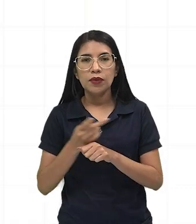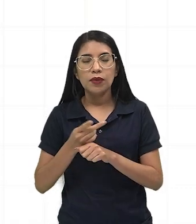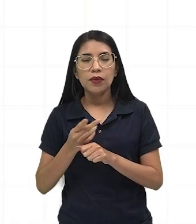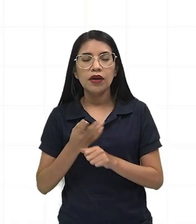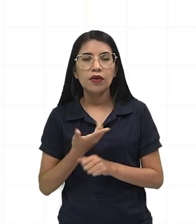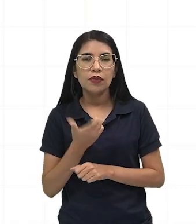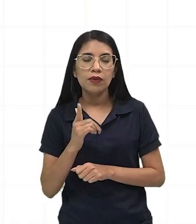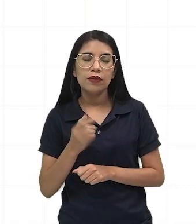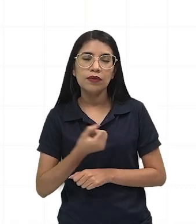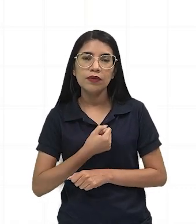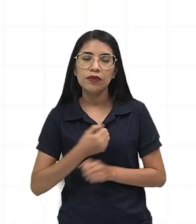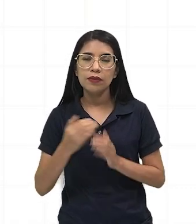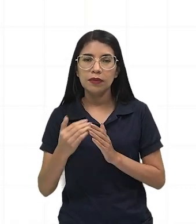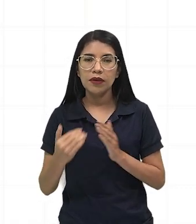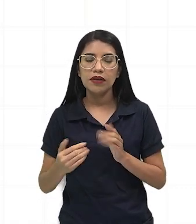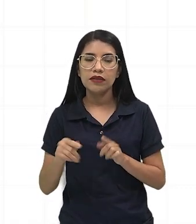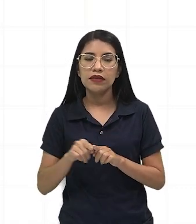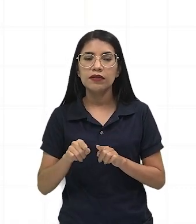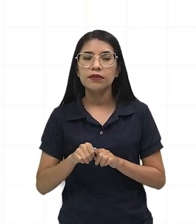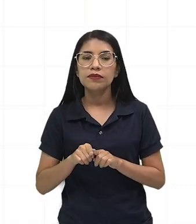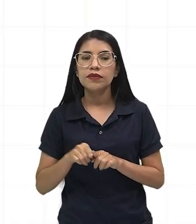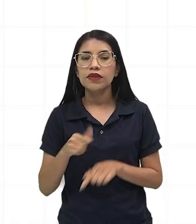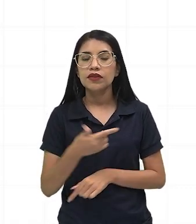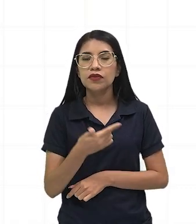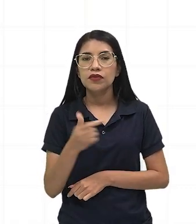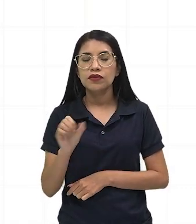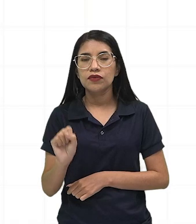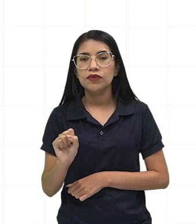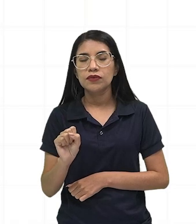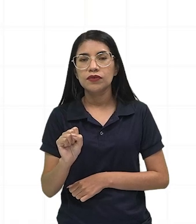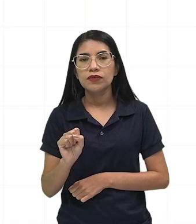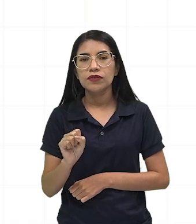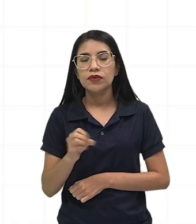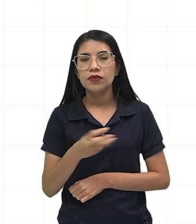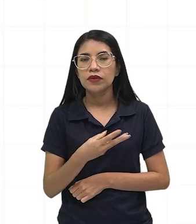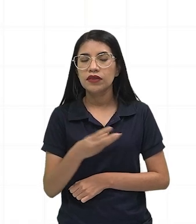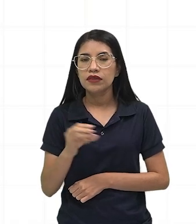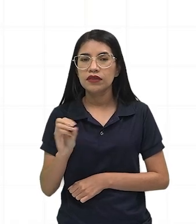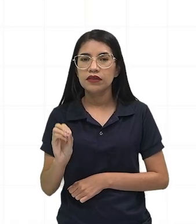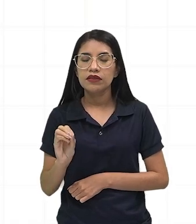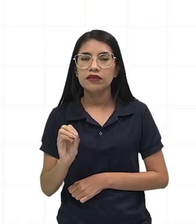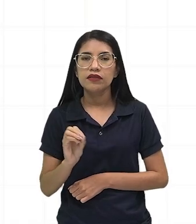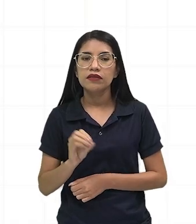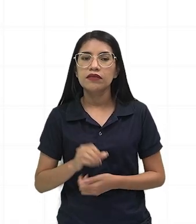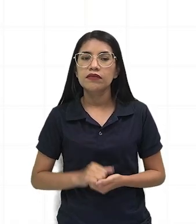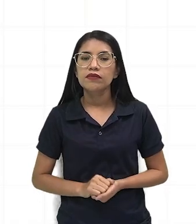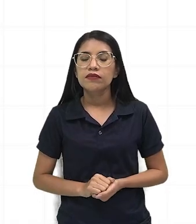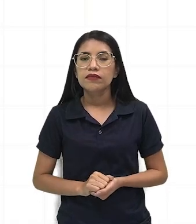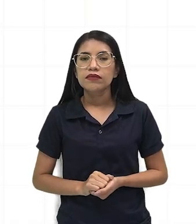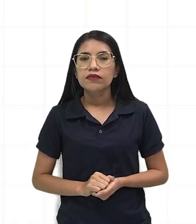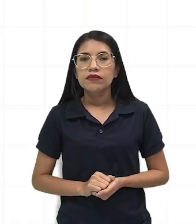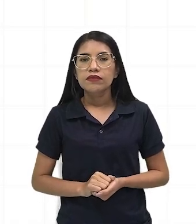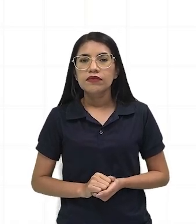toda. Aqui o 28, olha. Depois, o 30. Tá aqui.